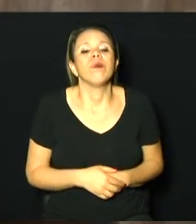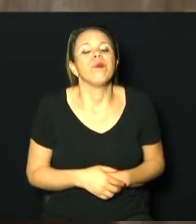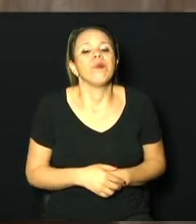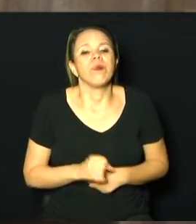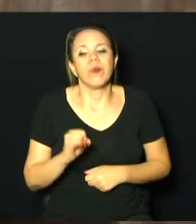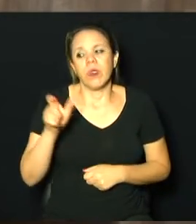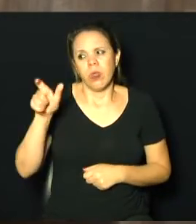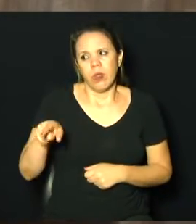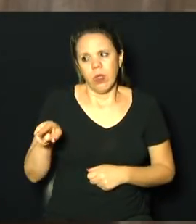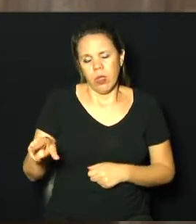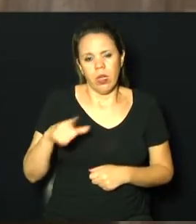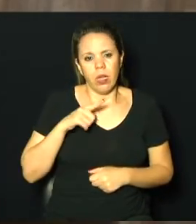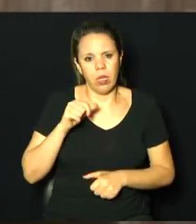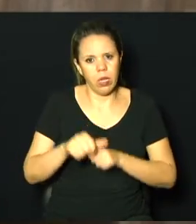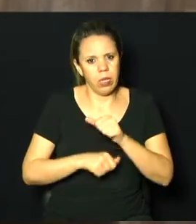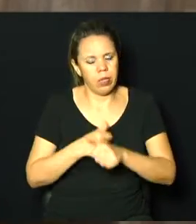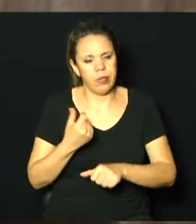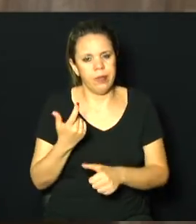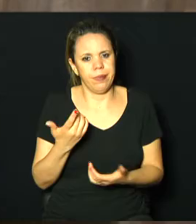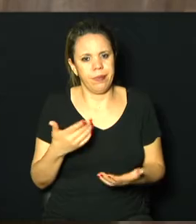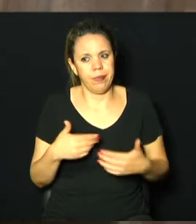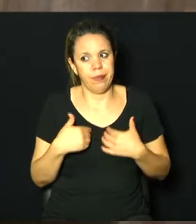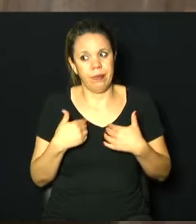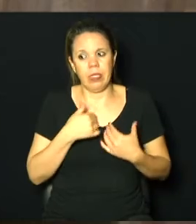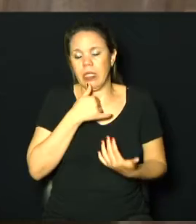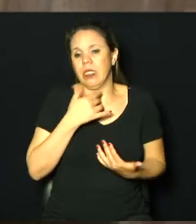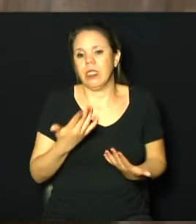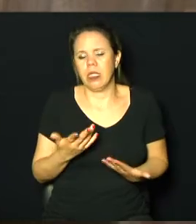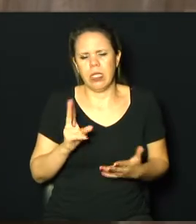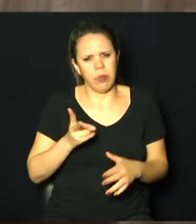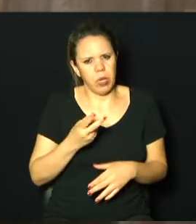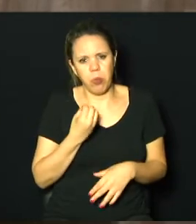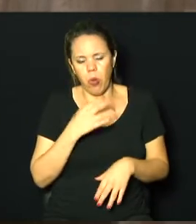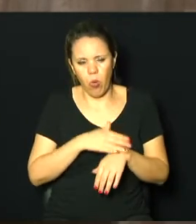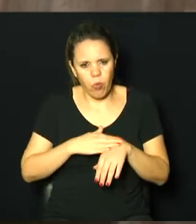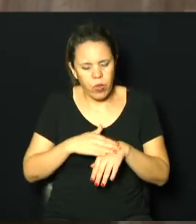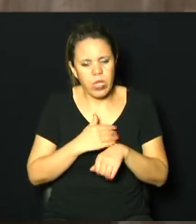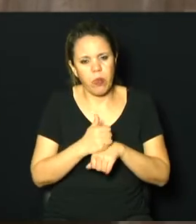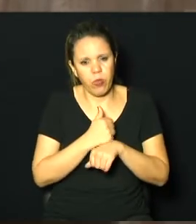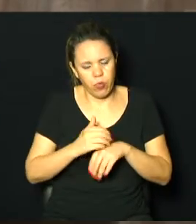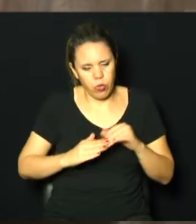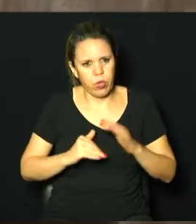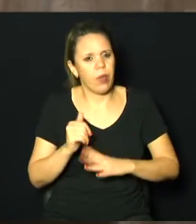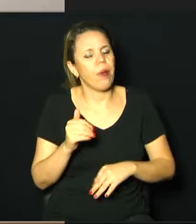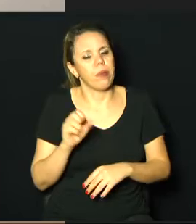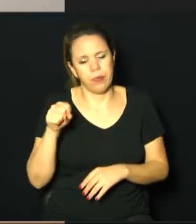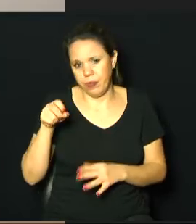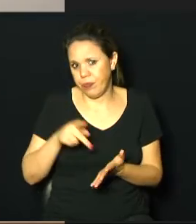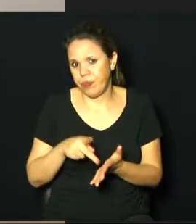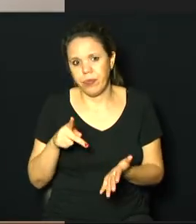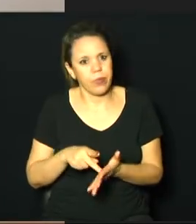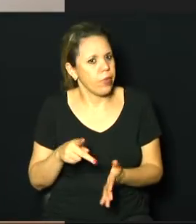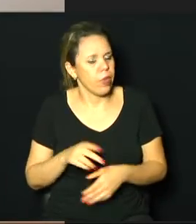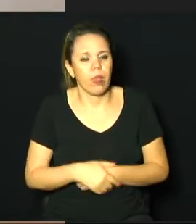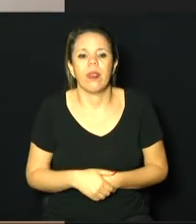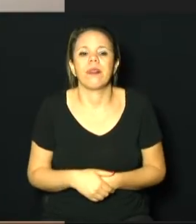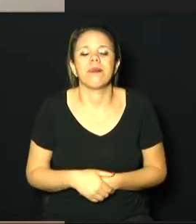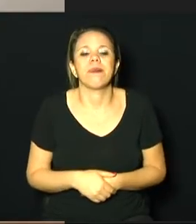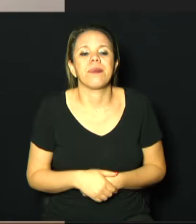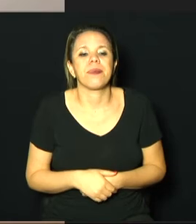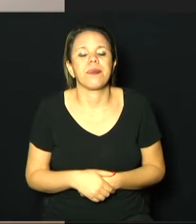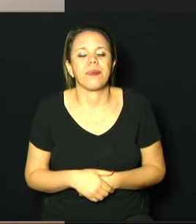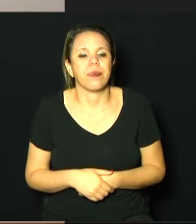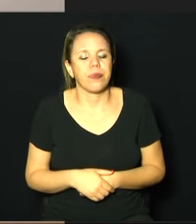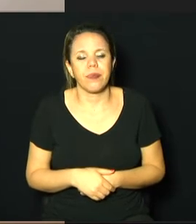se a pessoa estiver com essa alteração brusca, então é sempre bom conversar com um especialista, com um profissional. Isso, é bom procurar